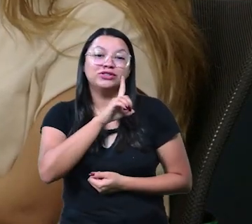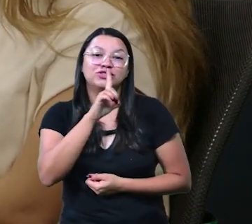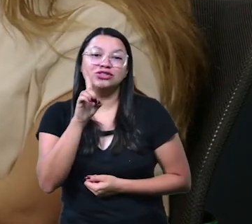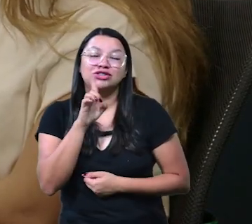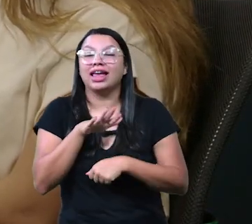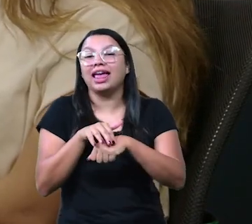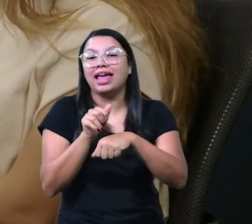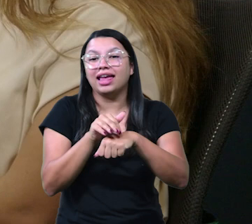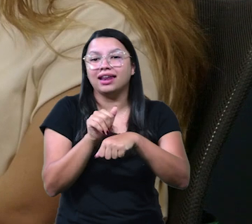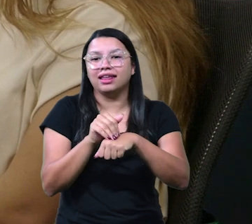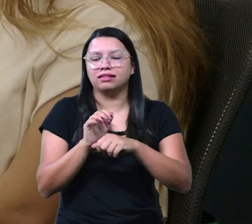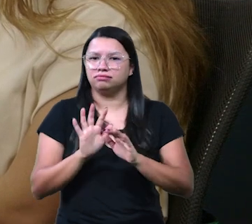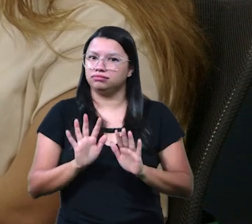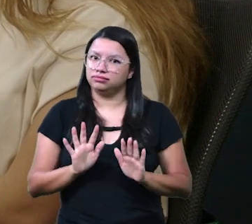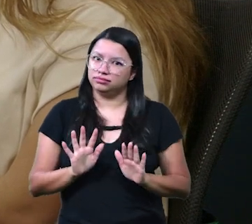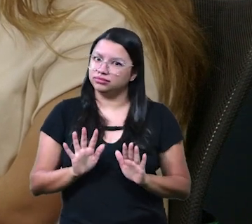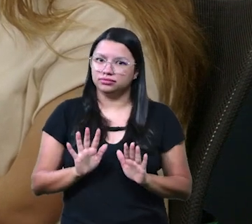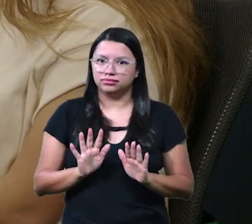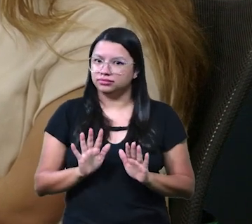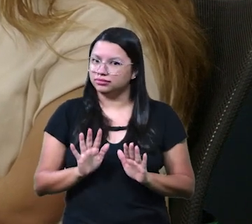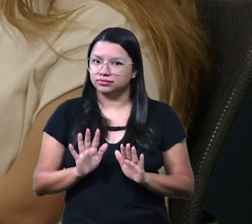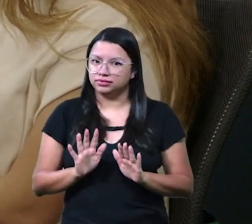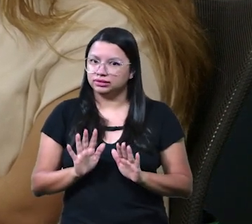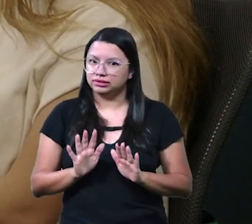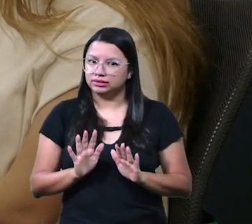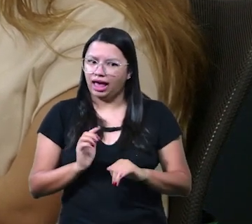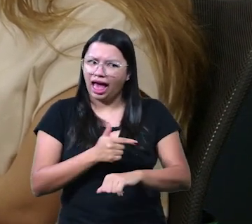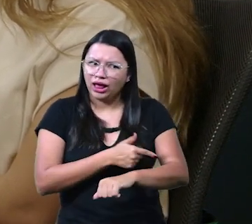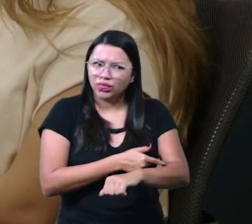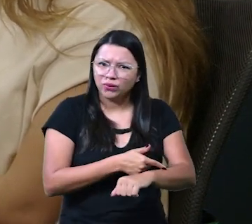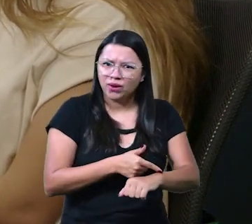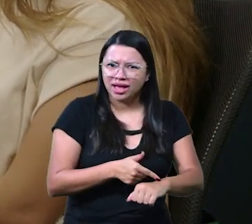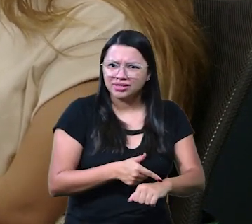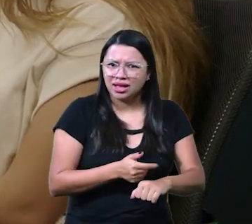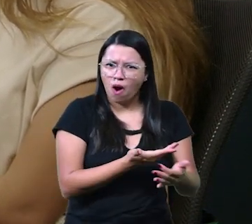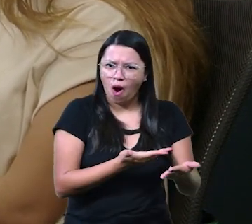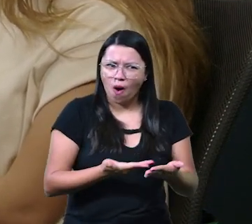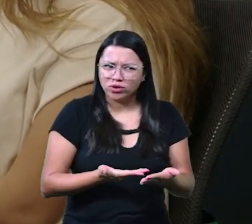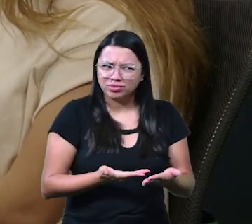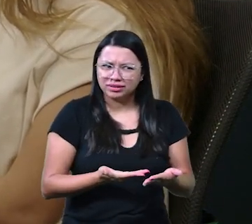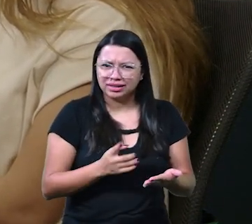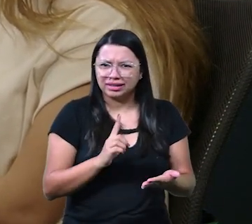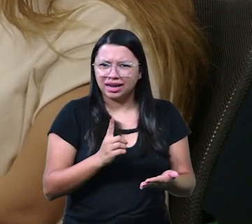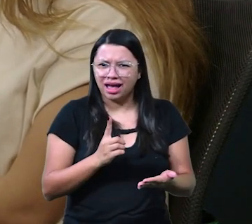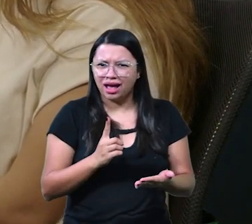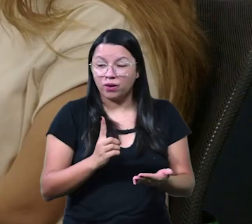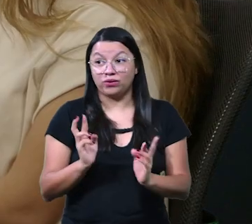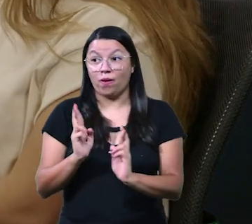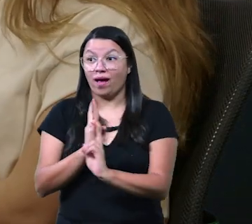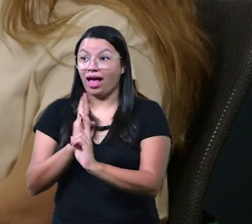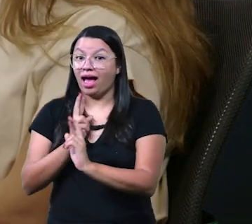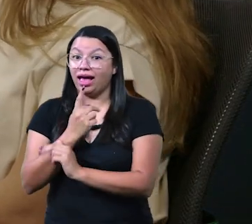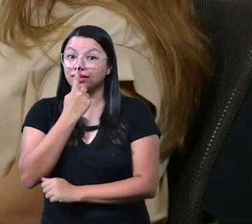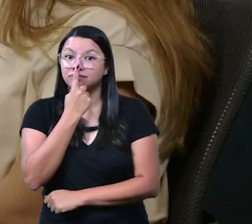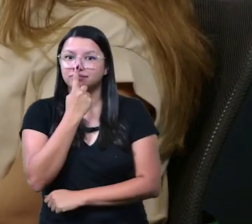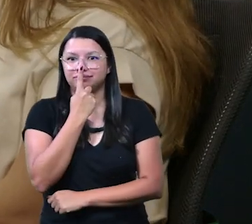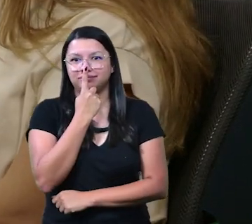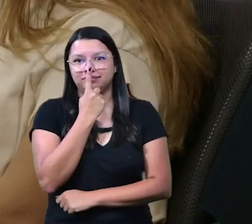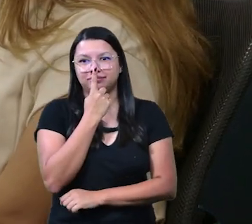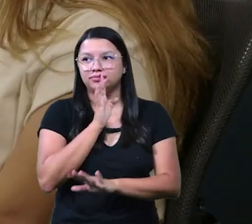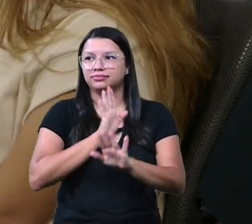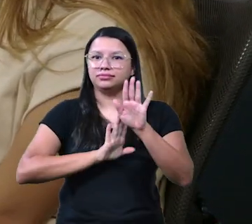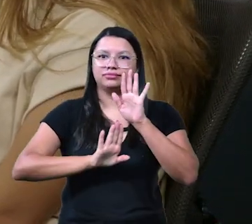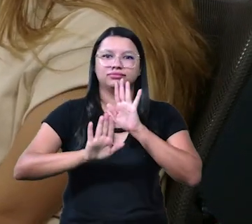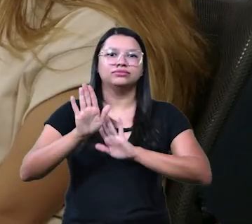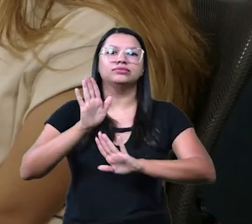A gente já está saindo da questão da educação, da hospitalidade, para uma relação de intimidade. Então, tem que tomar muito cuidado.